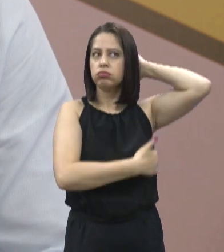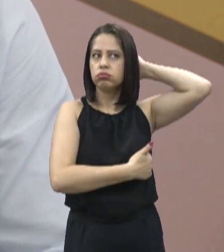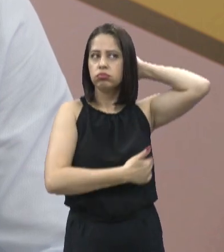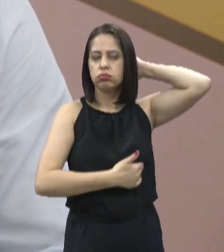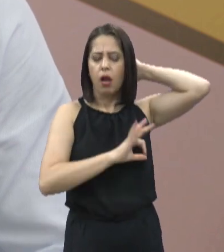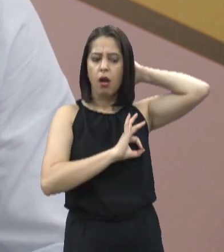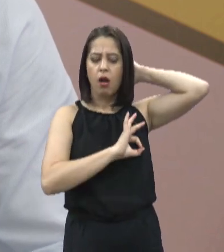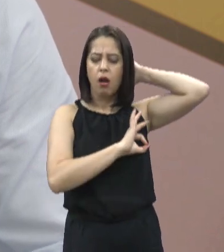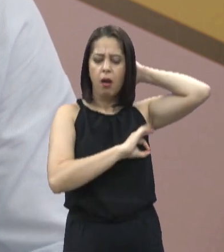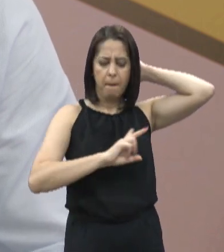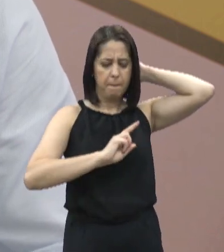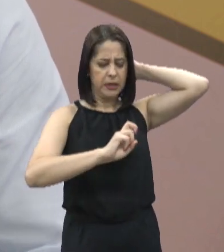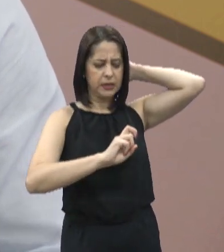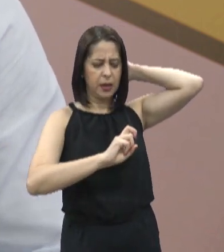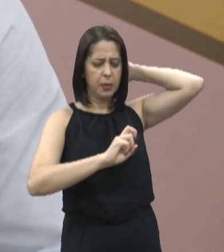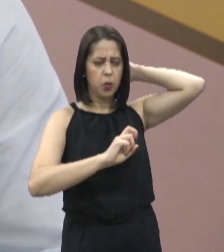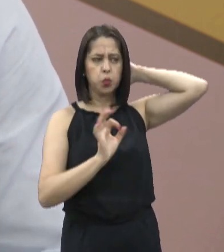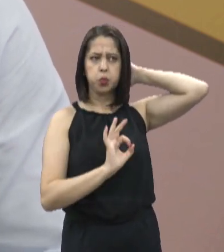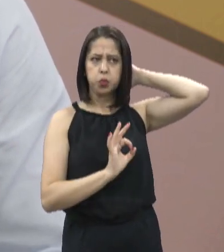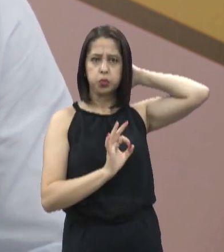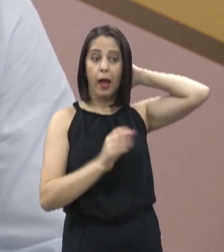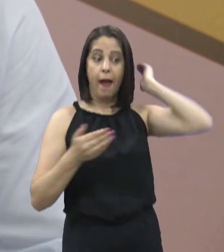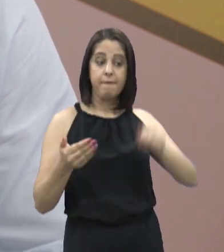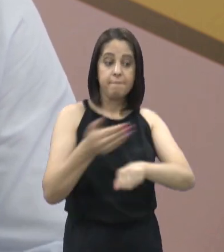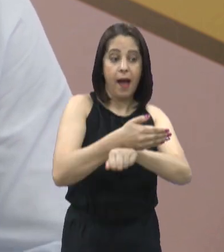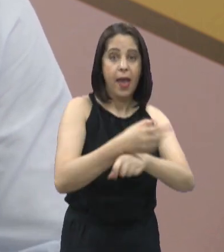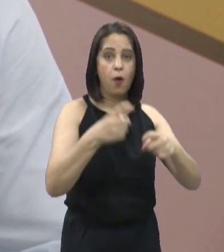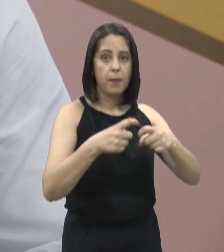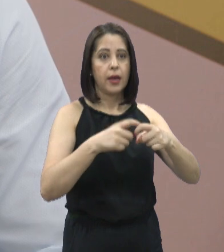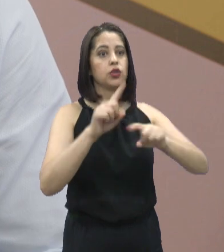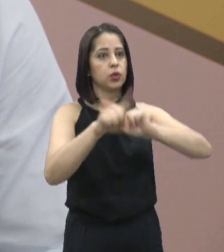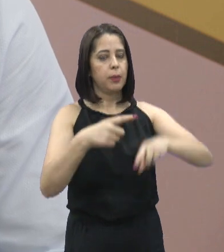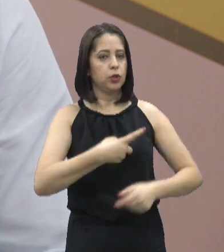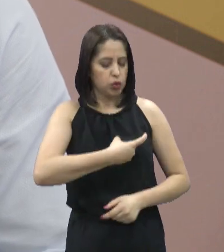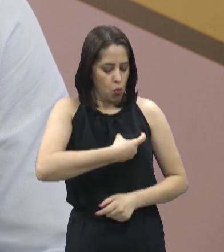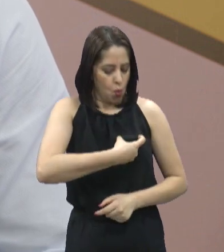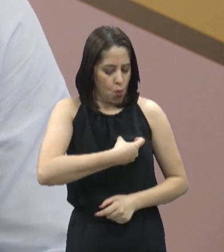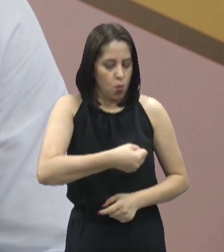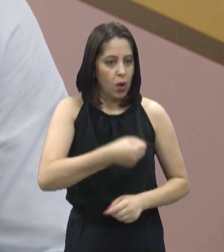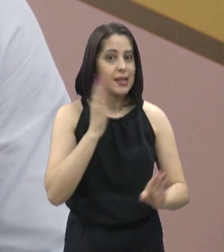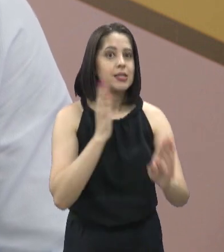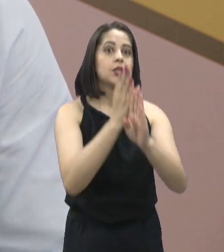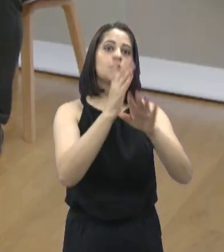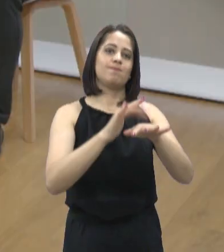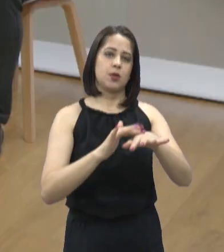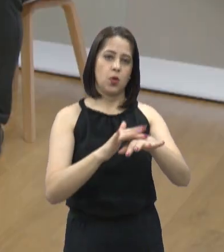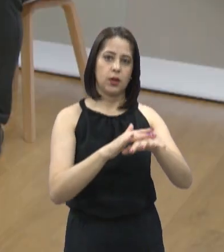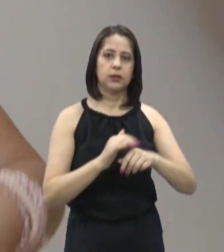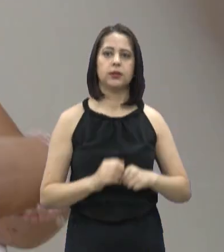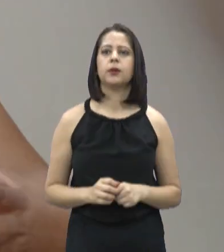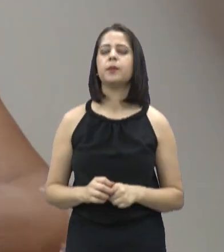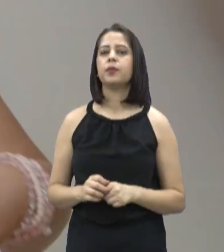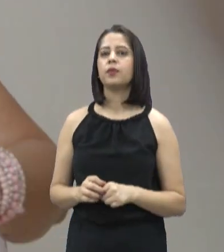caroço diferente que não tinha antes, procurou, a gente fez a biópsia e diagnosticou um câncer. Existe uma faixa etária